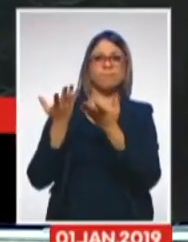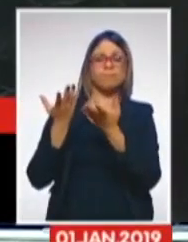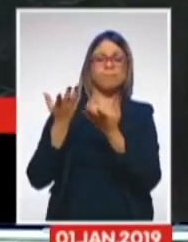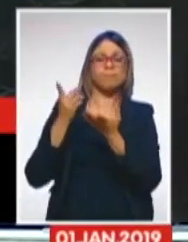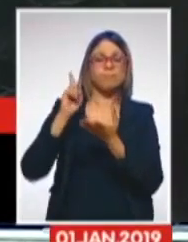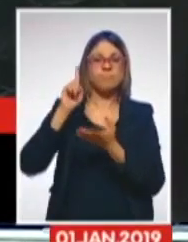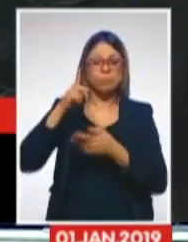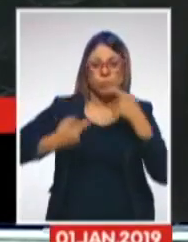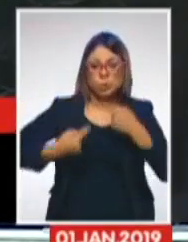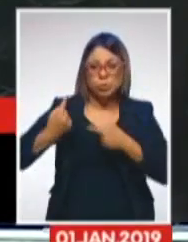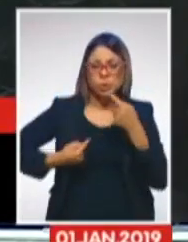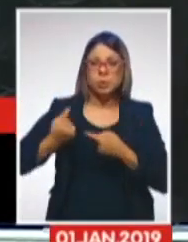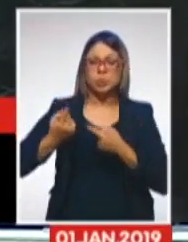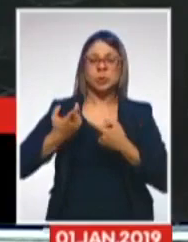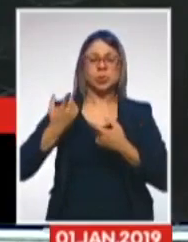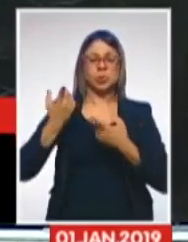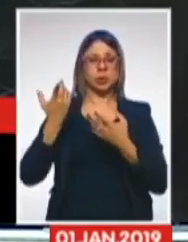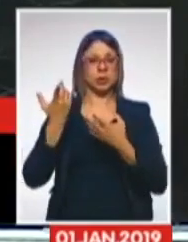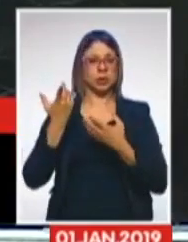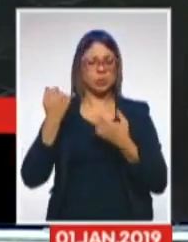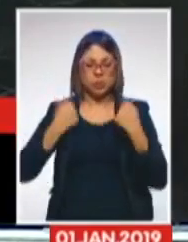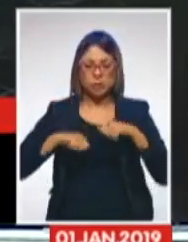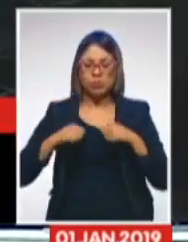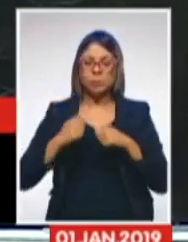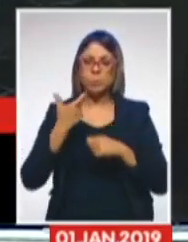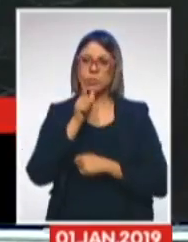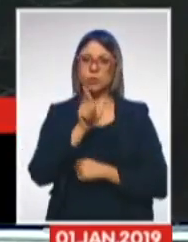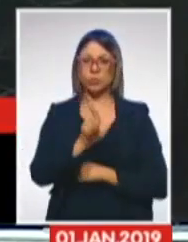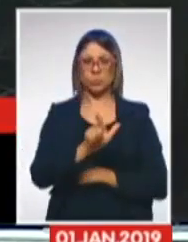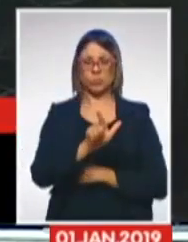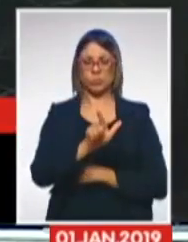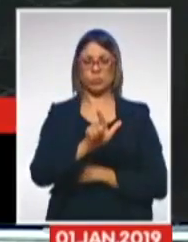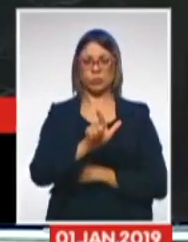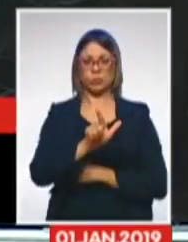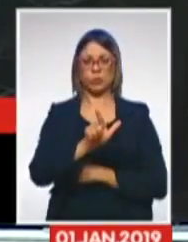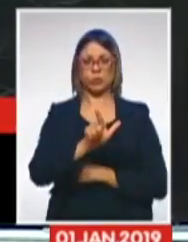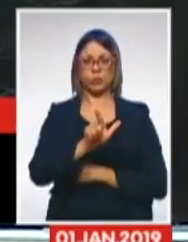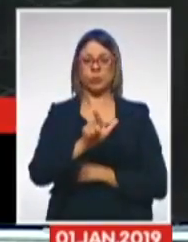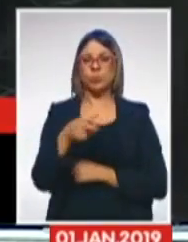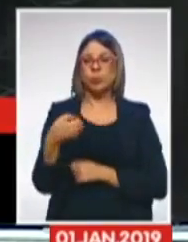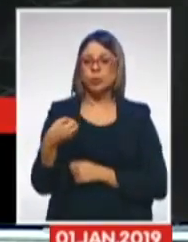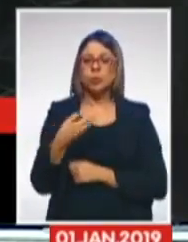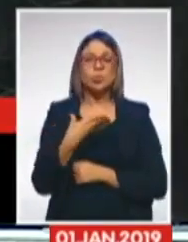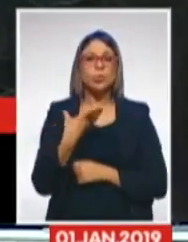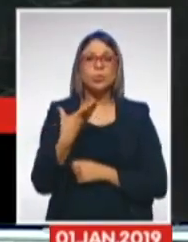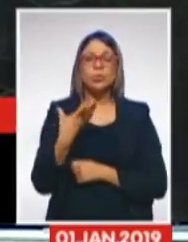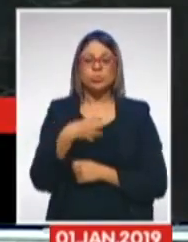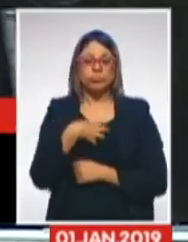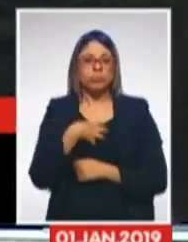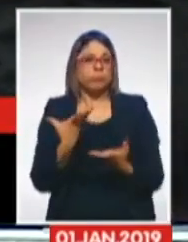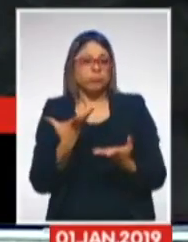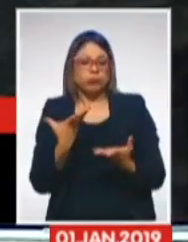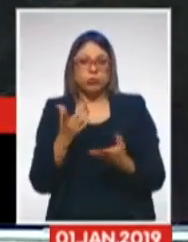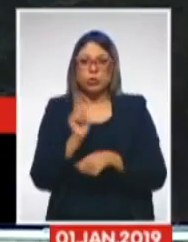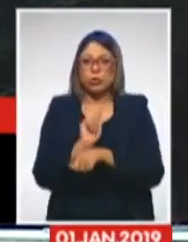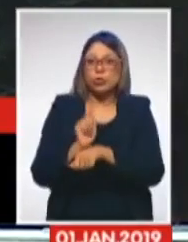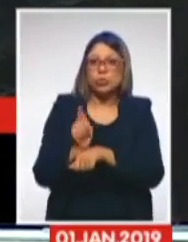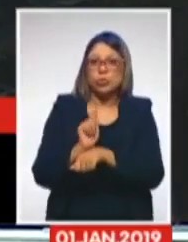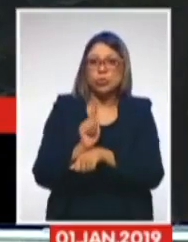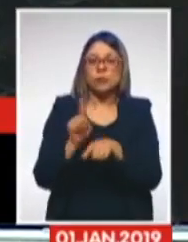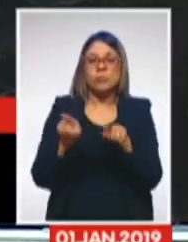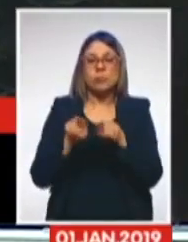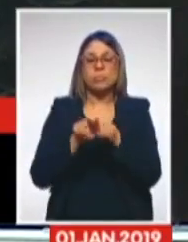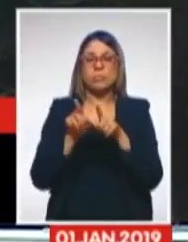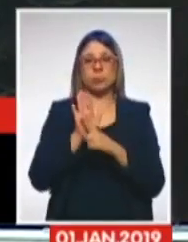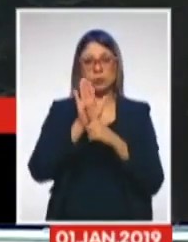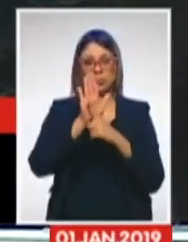condições necessárias para realizarmos uma nova forma de gestão e uma nova maneira de